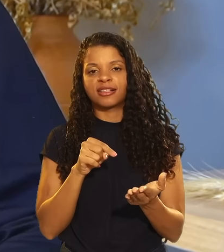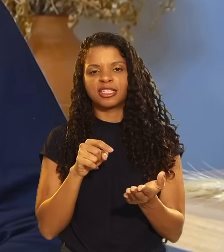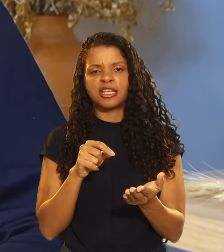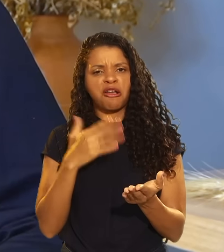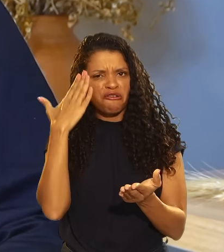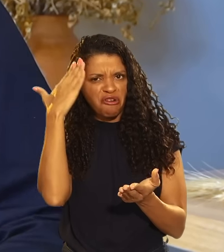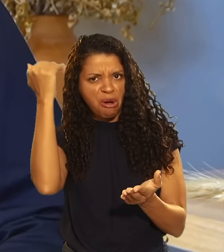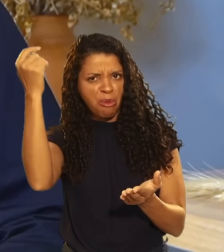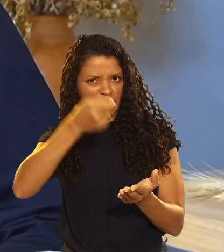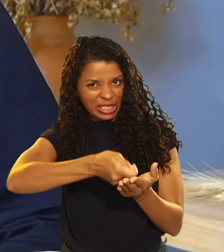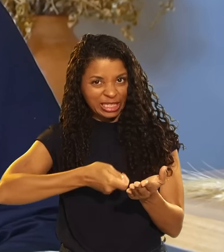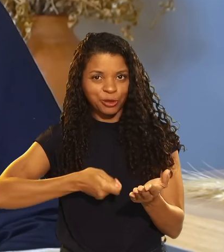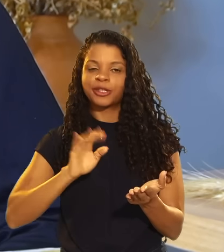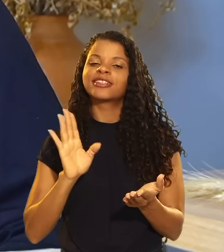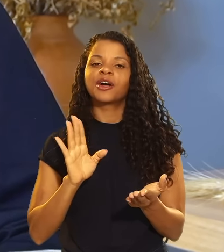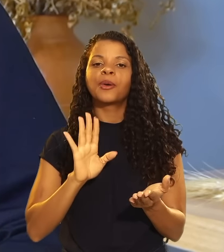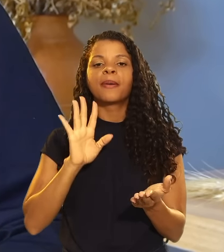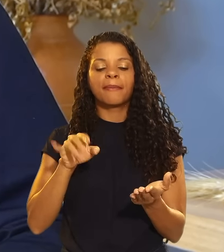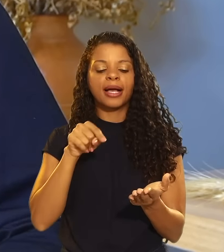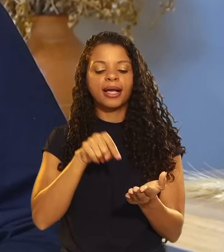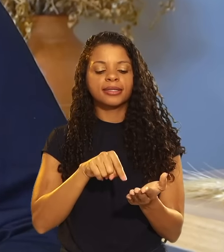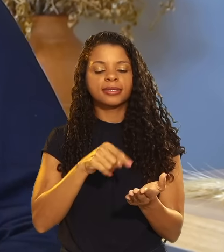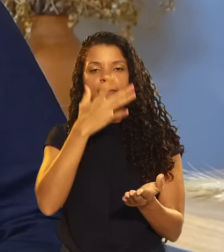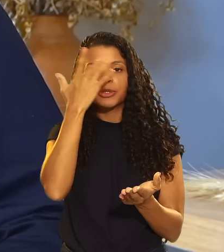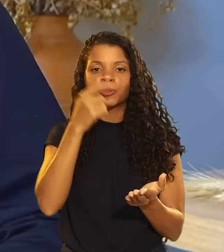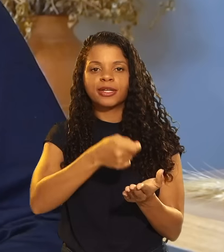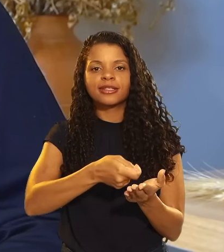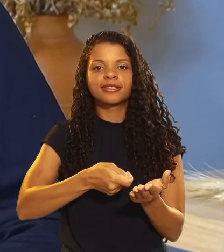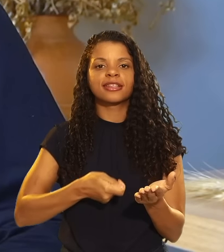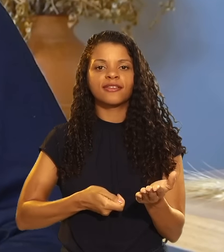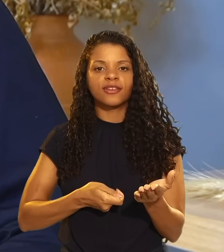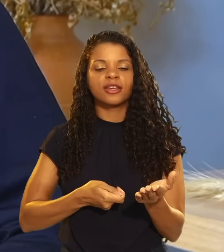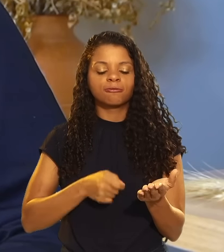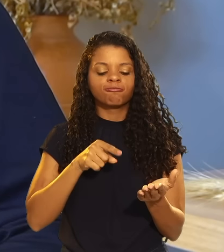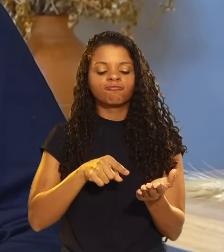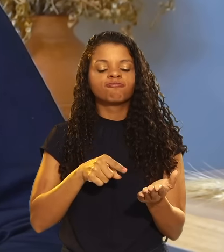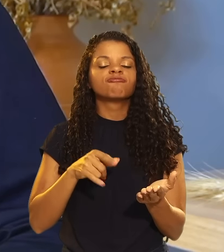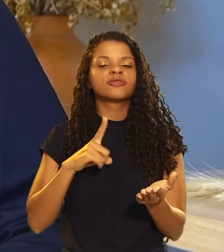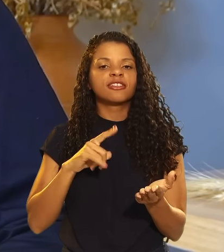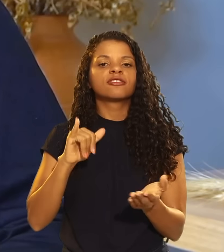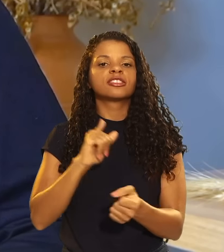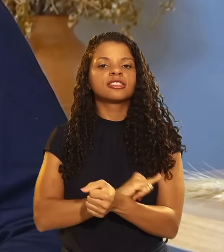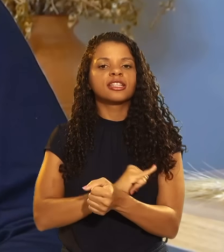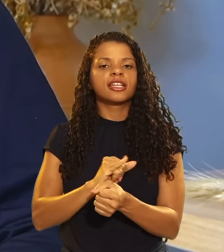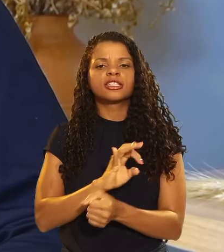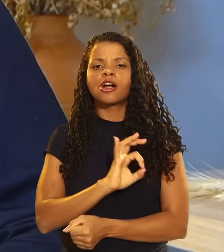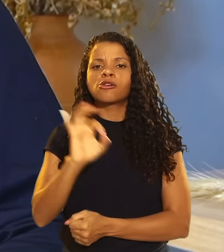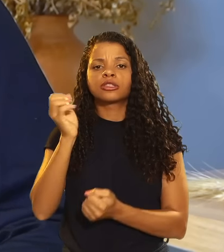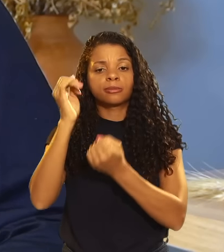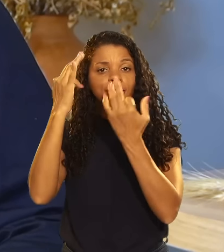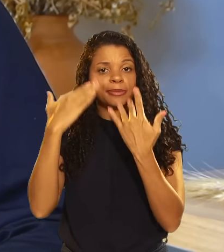foram direcionados de tal forma que o que a gente tem hoje é uma bênção quando nós estamos estudando. E um